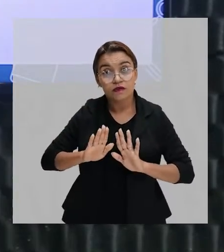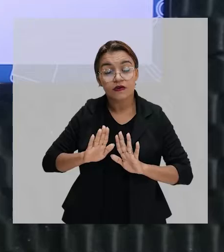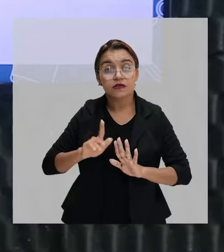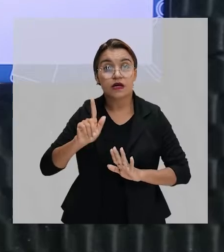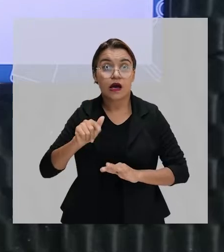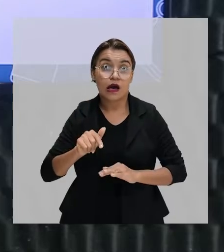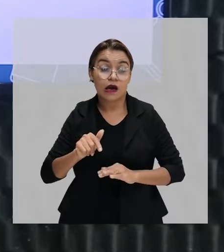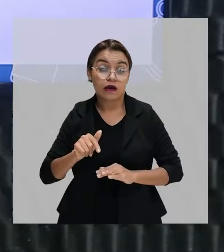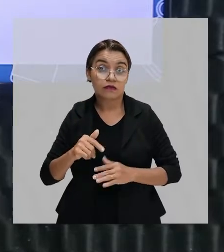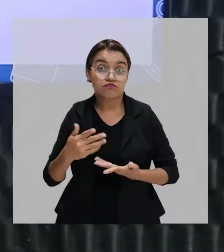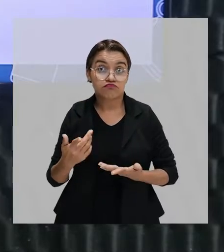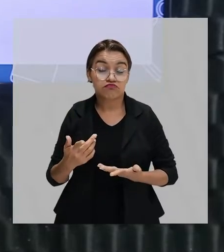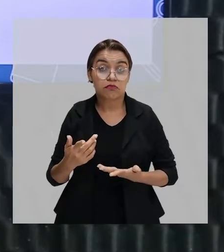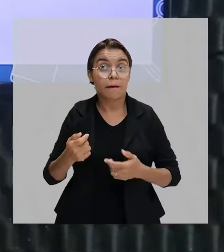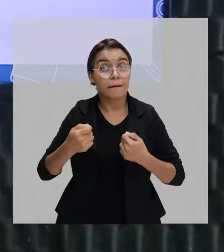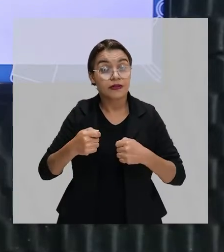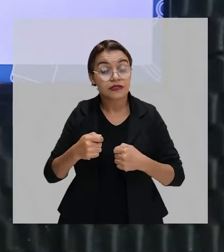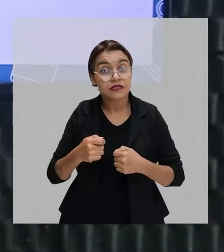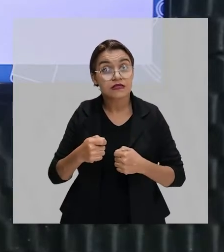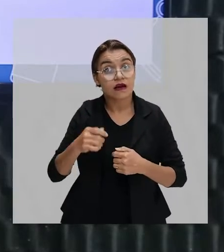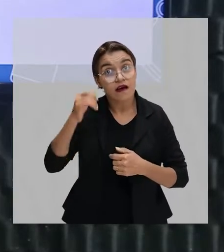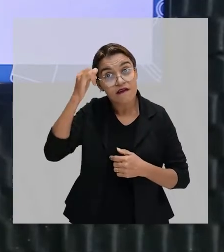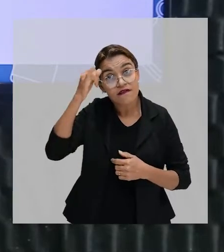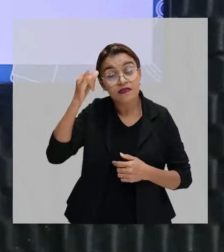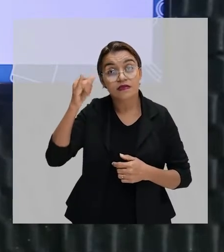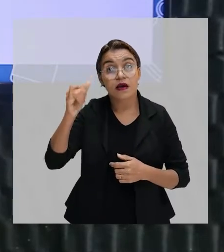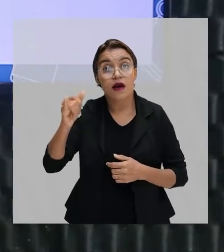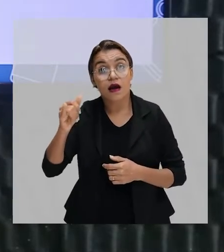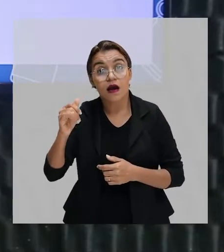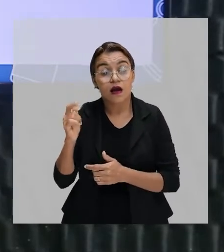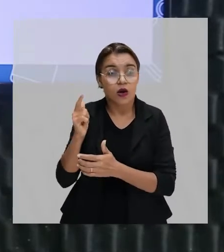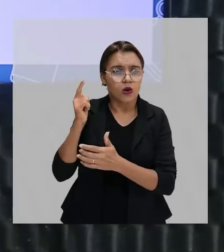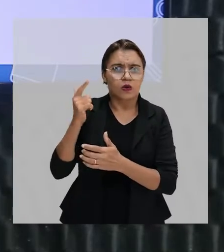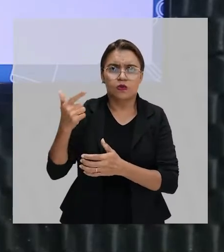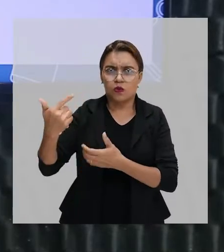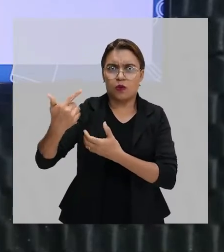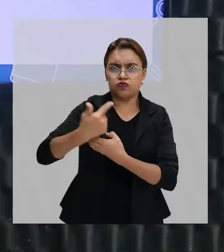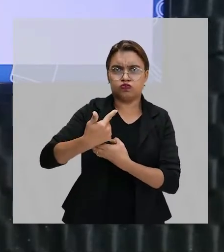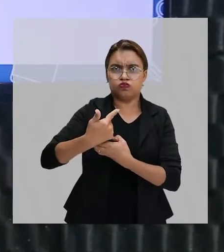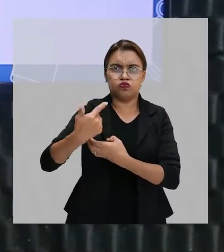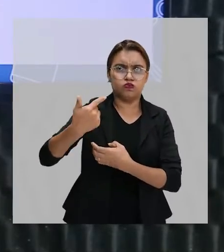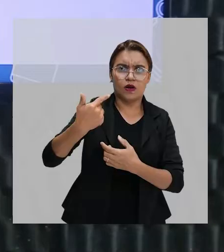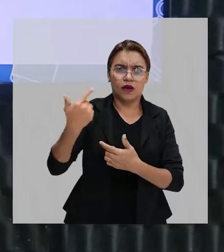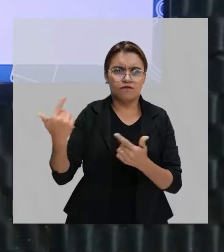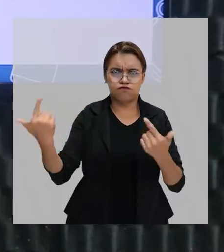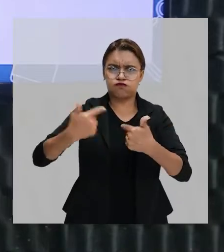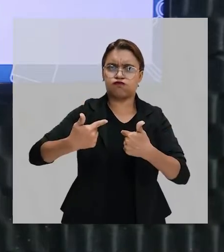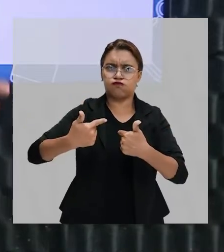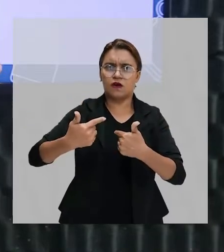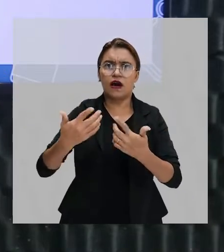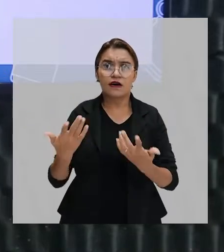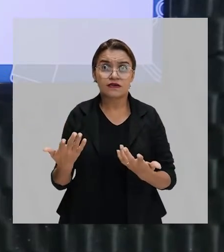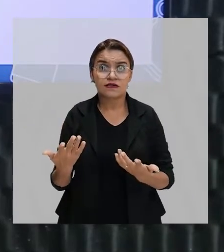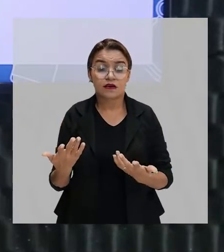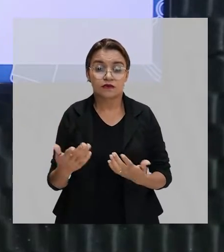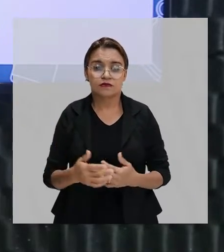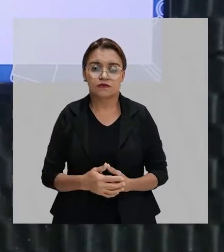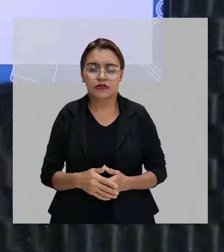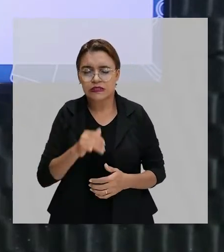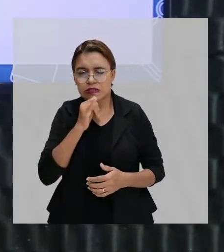cotidiano um certo indivíduo ele vai praticar as mulheres muitas mulheres hoje em dia procuram